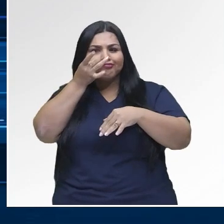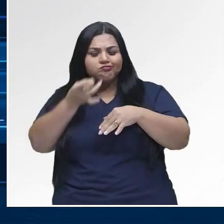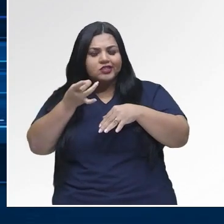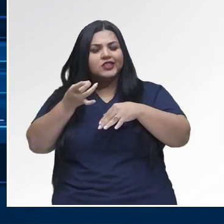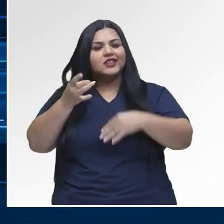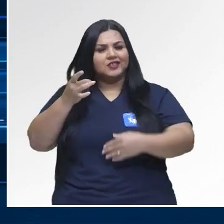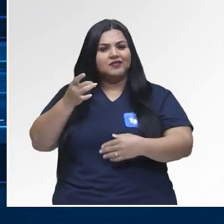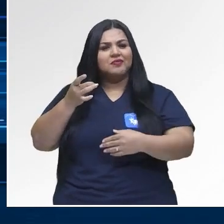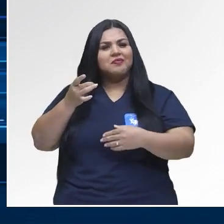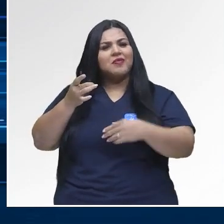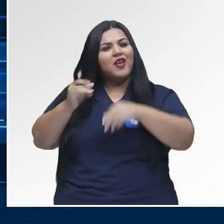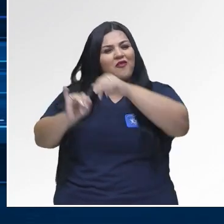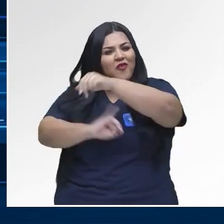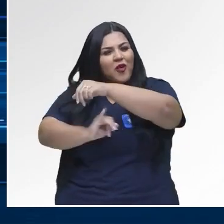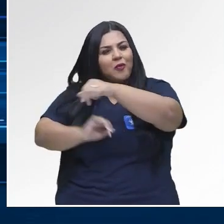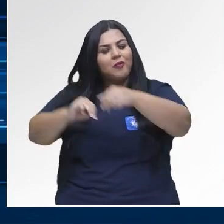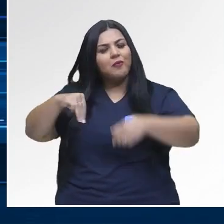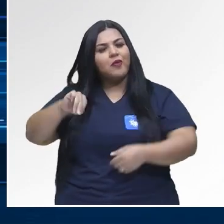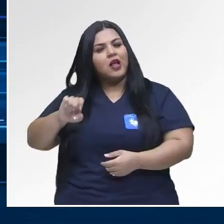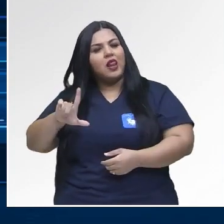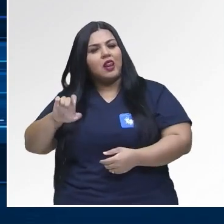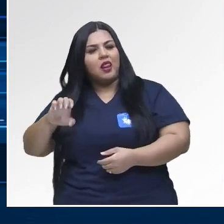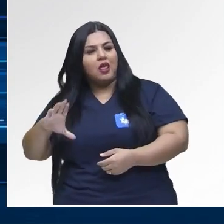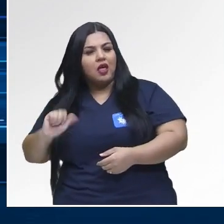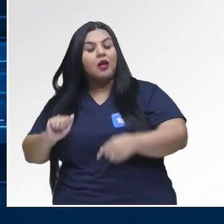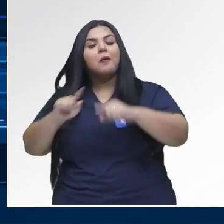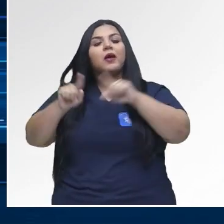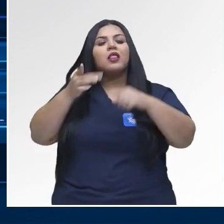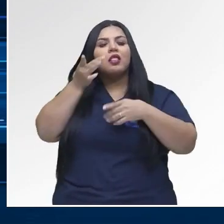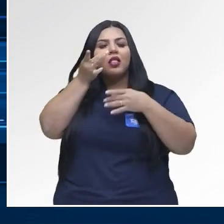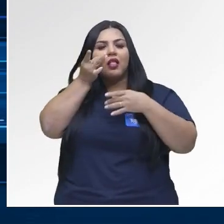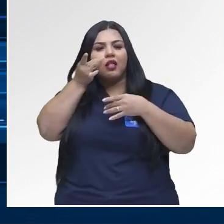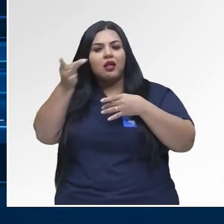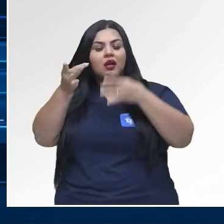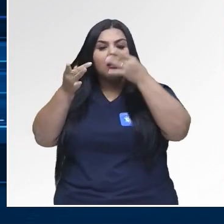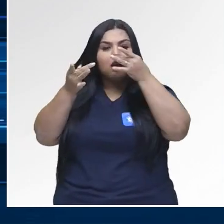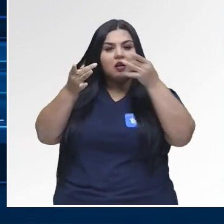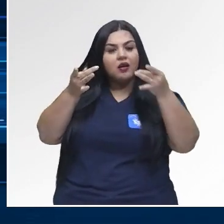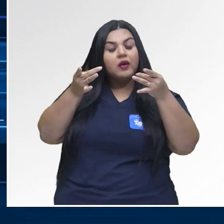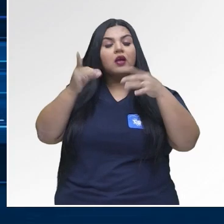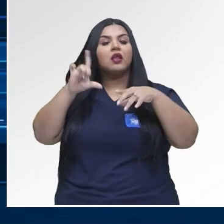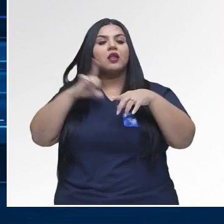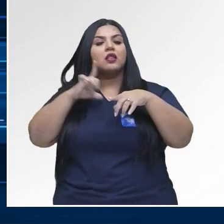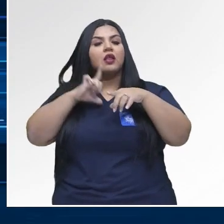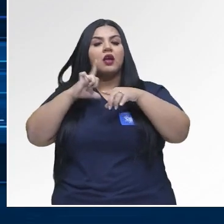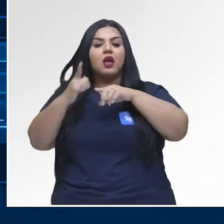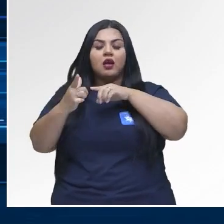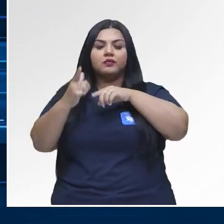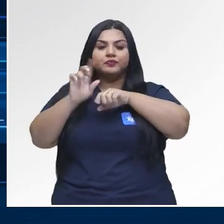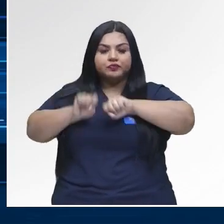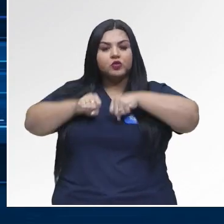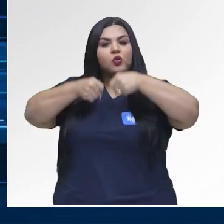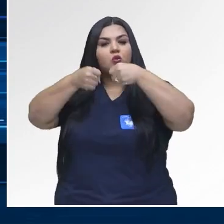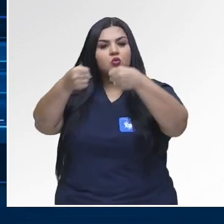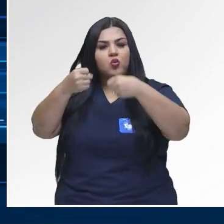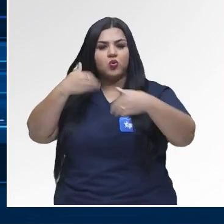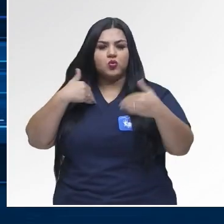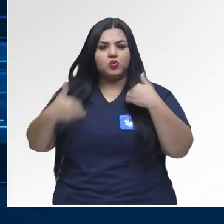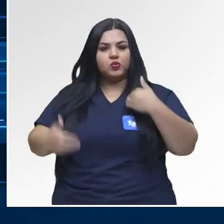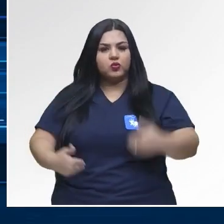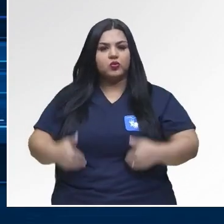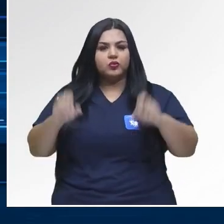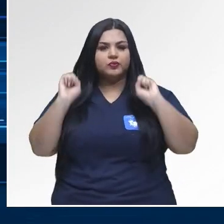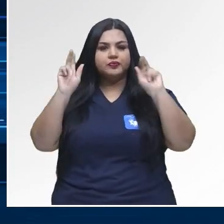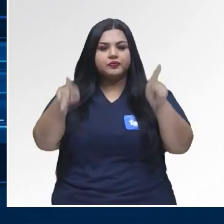que deixa o nosso nariz ali mais úmido. Então, isso é uma das primeiras defesas do nosso corpo,